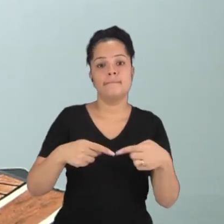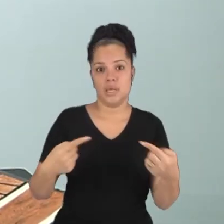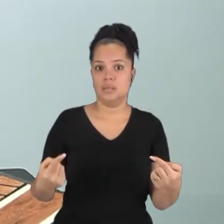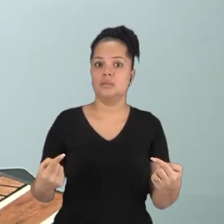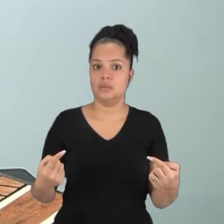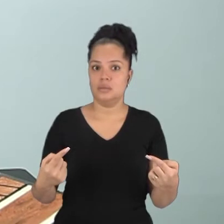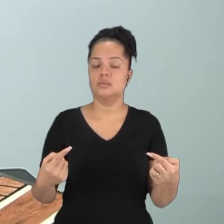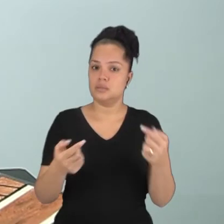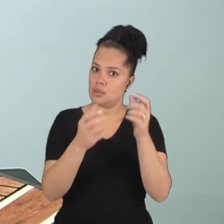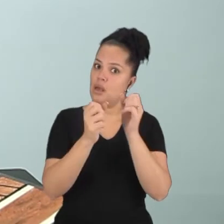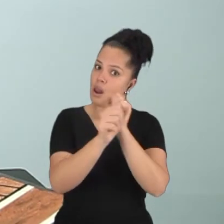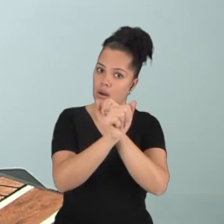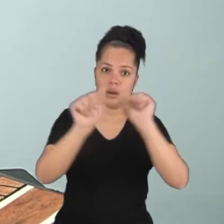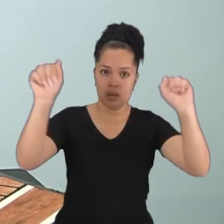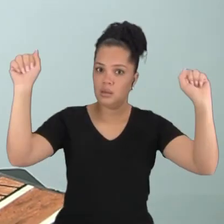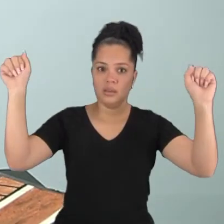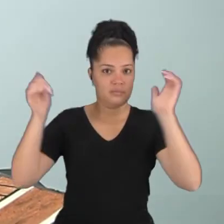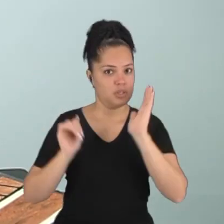foi liberto, né?